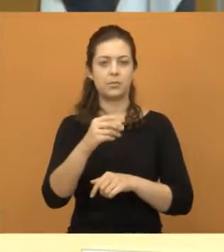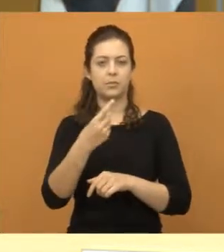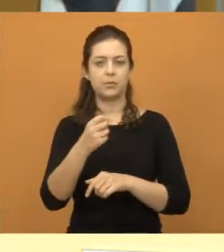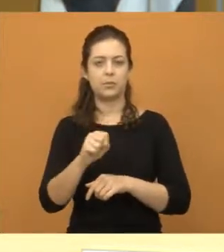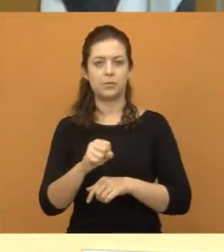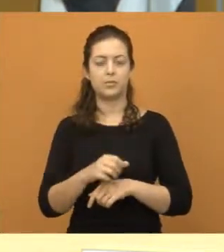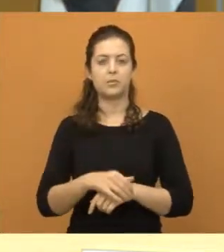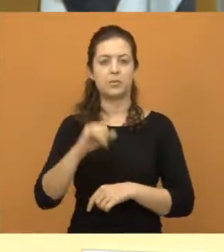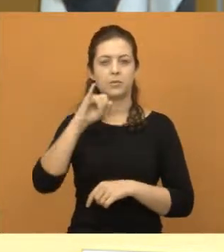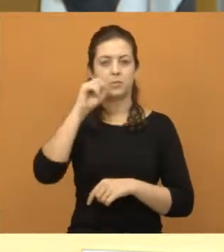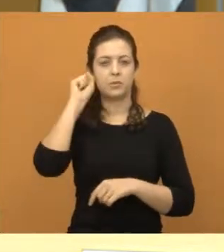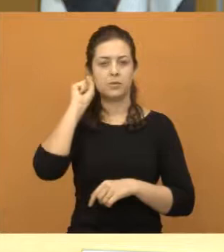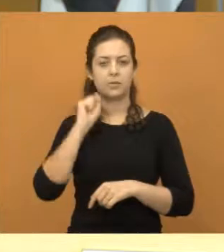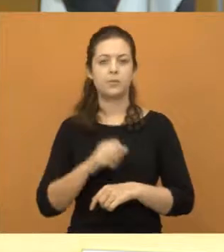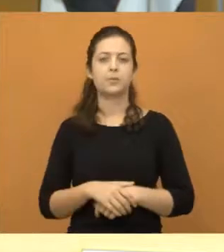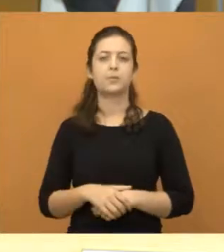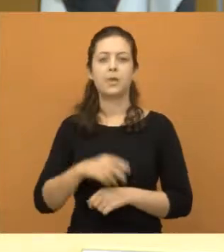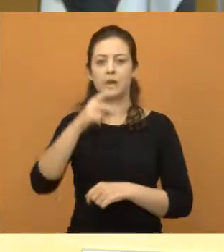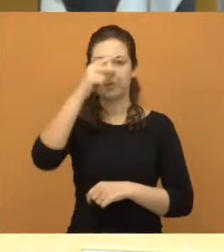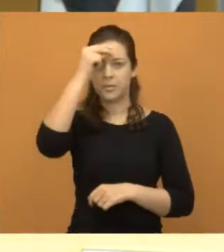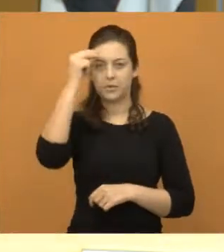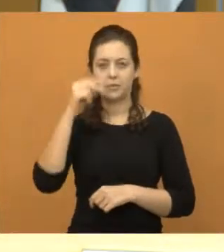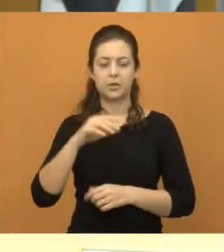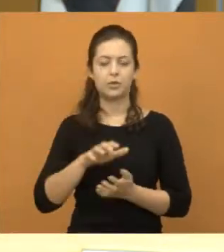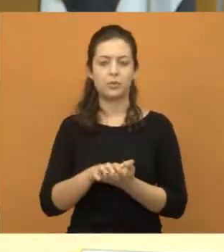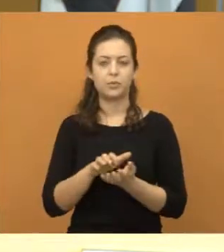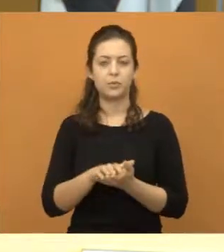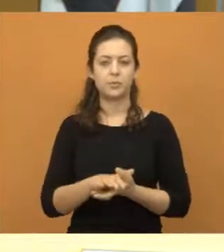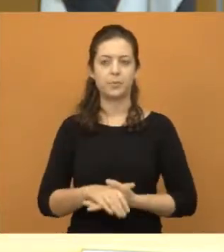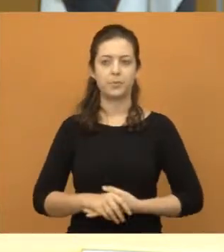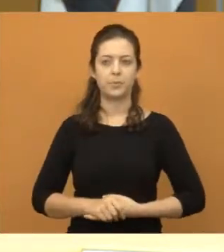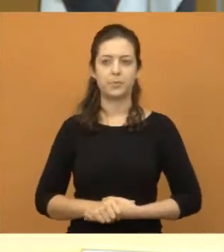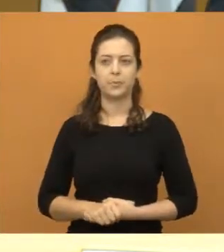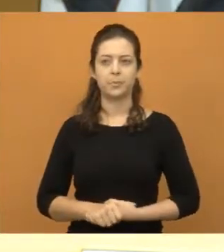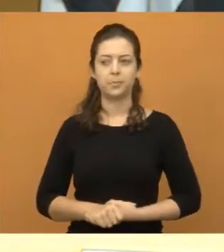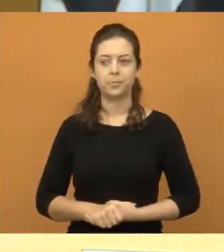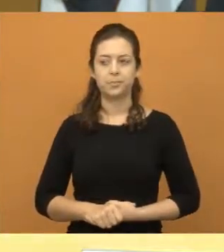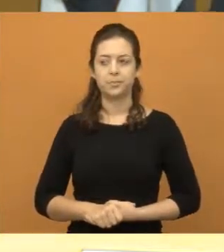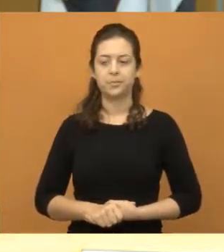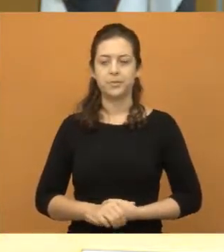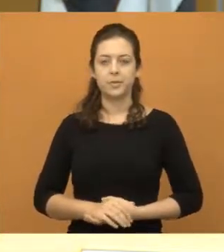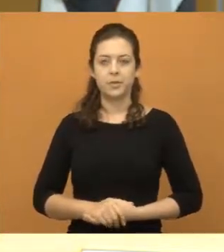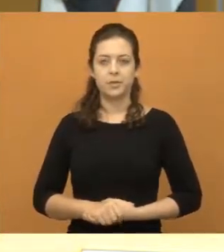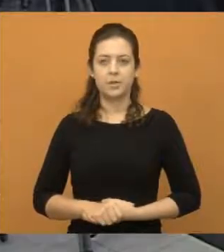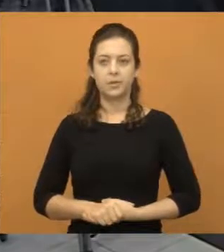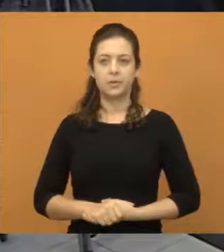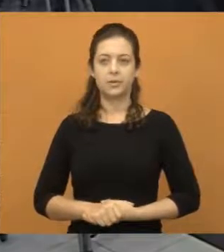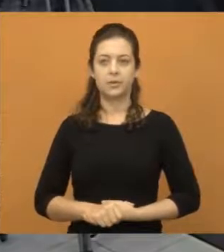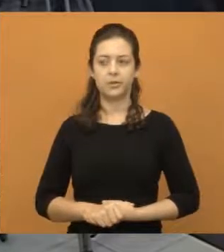2018, Isaías José de Santana, Prefeito Municipal de Jacareí.